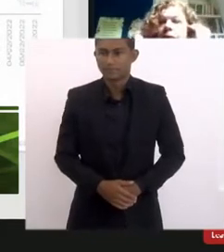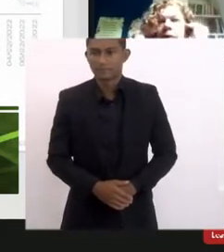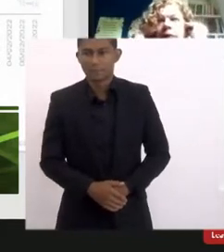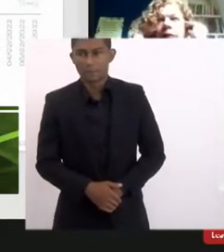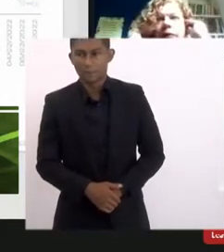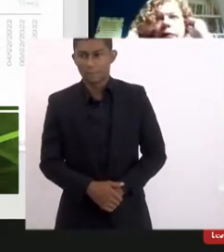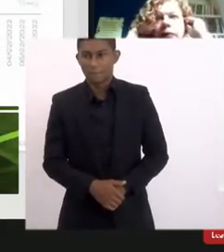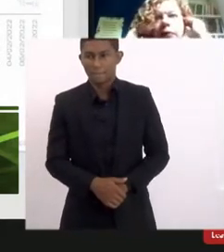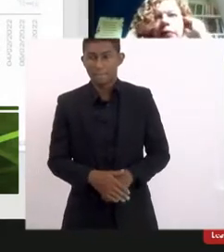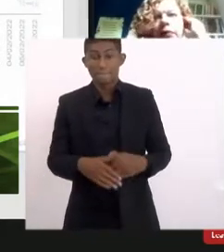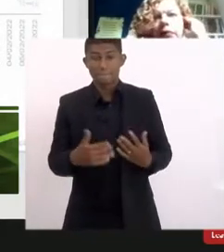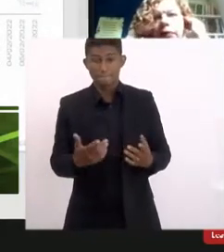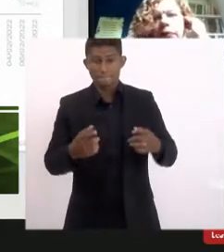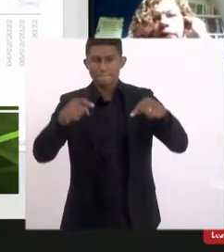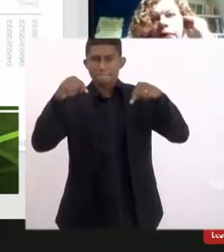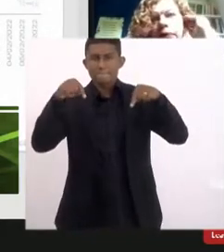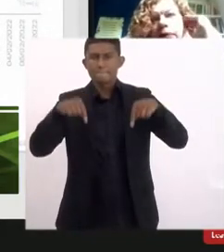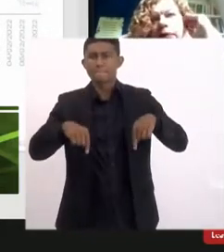Aqui